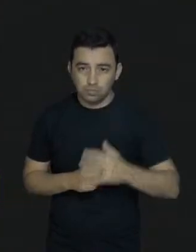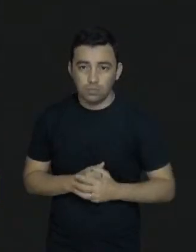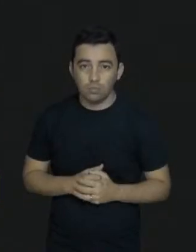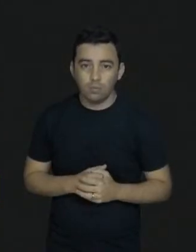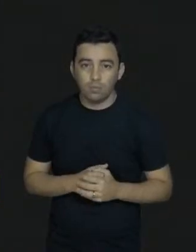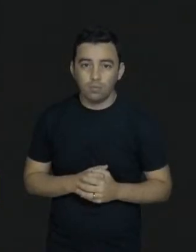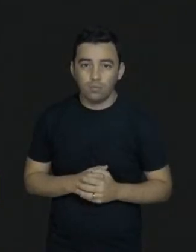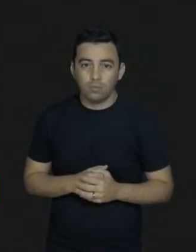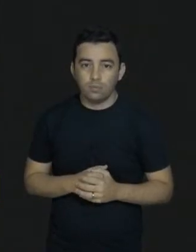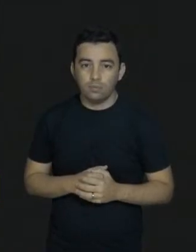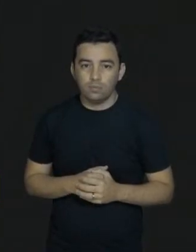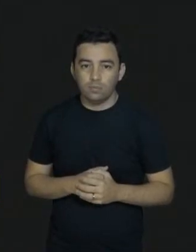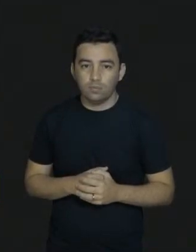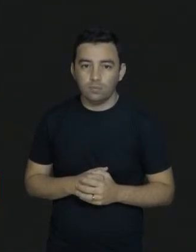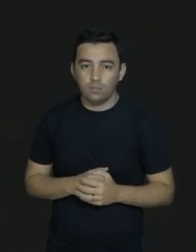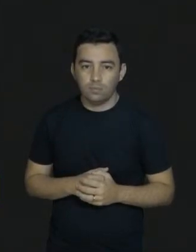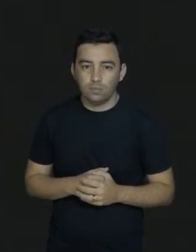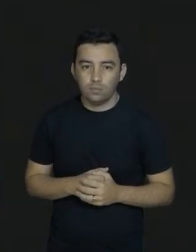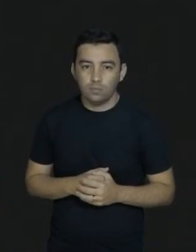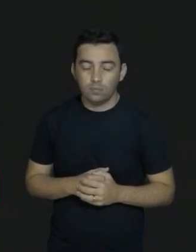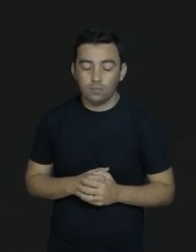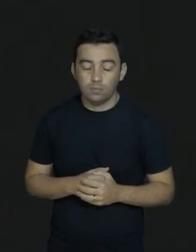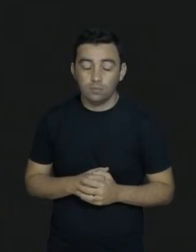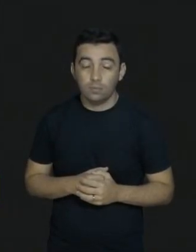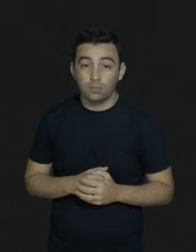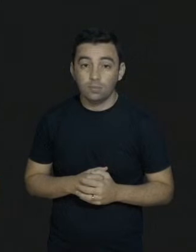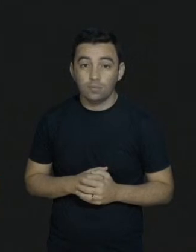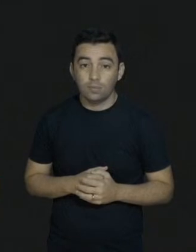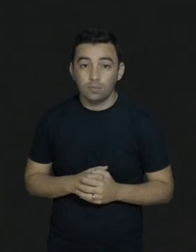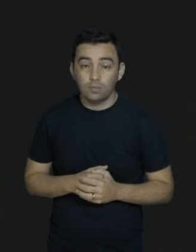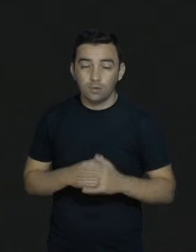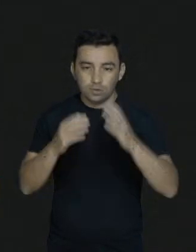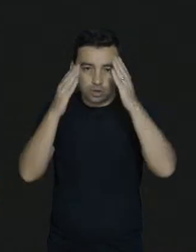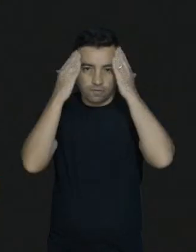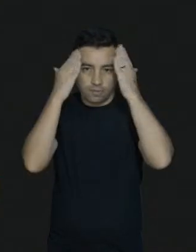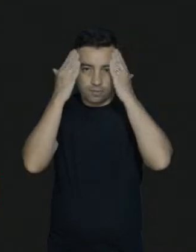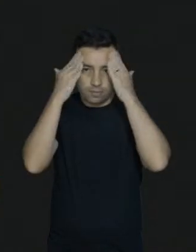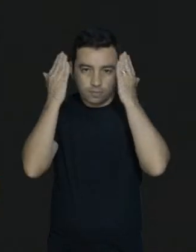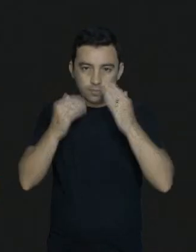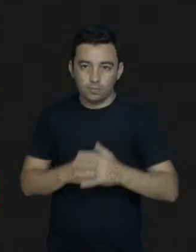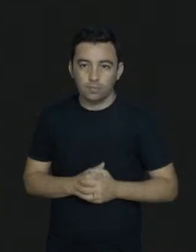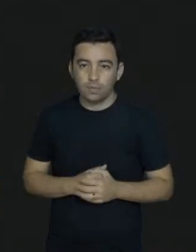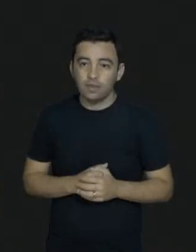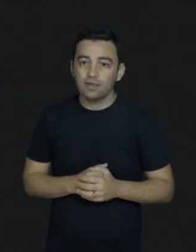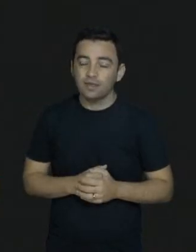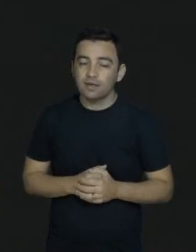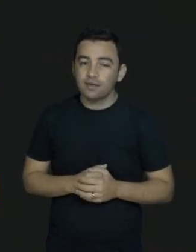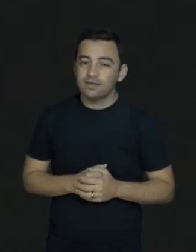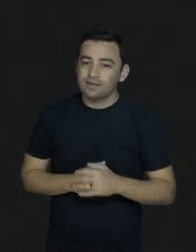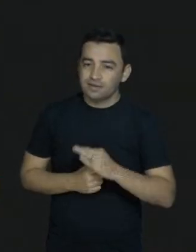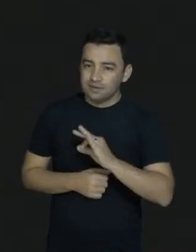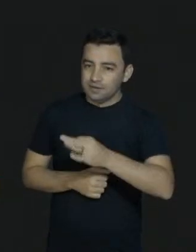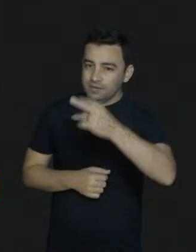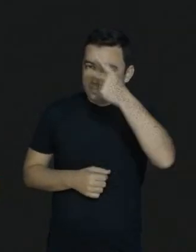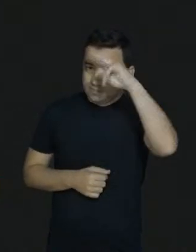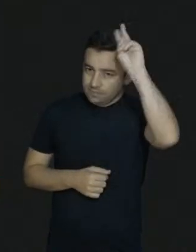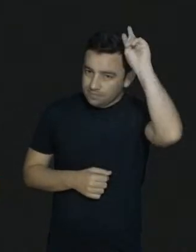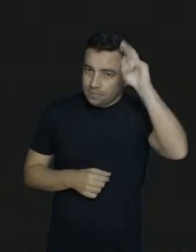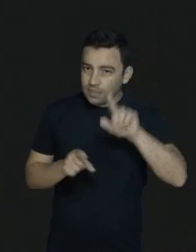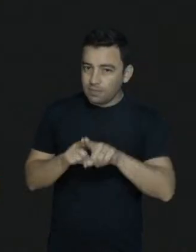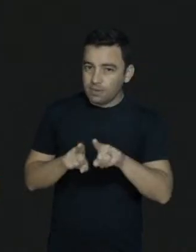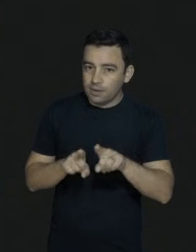Presidente pois não Deputado Zé Milton Scheffer Deputado Vicente caropreso Deputado Camilo